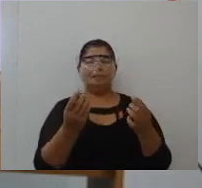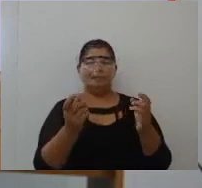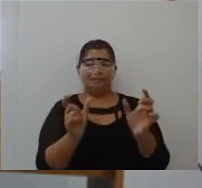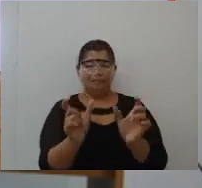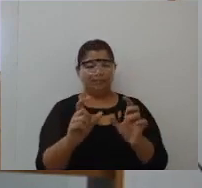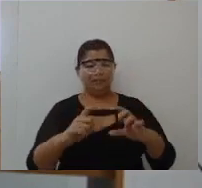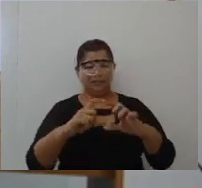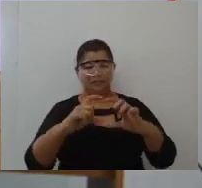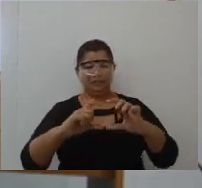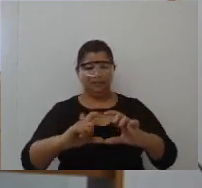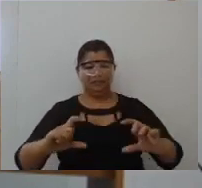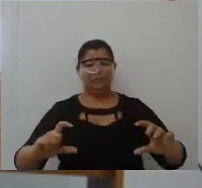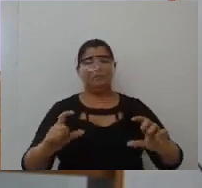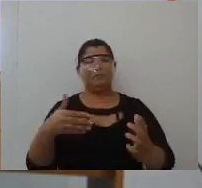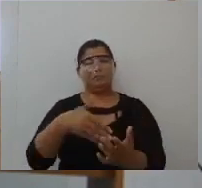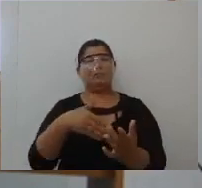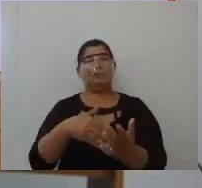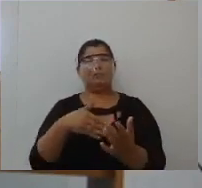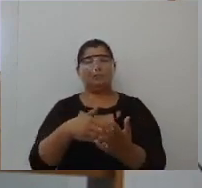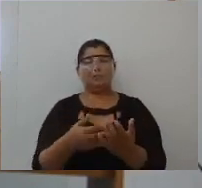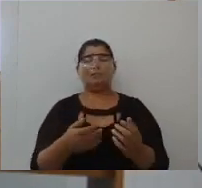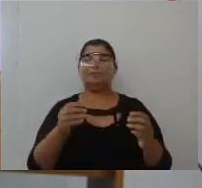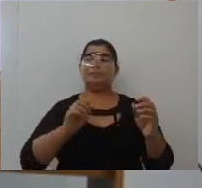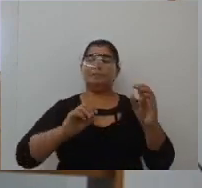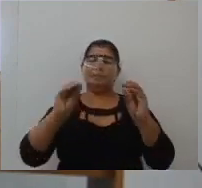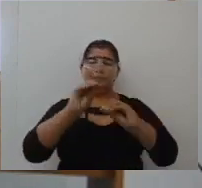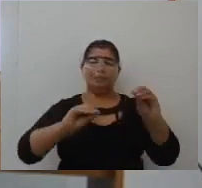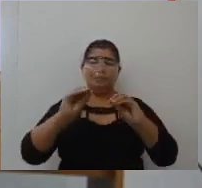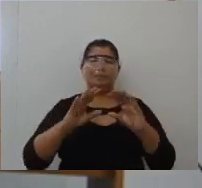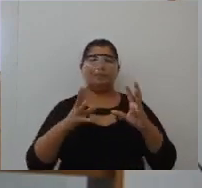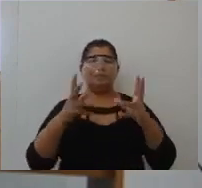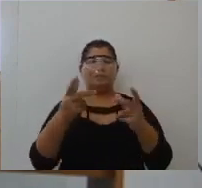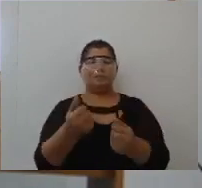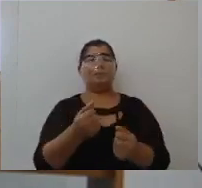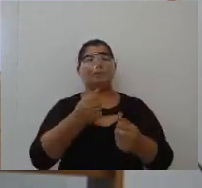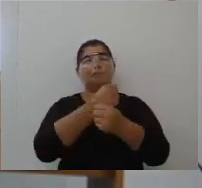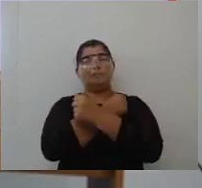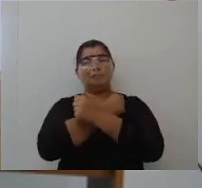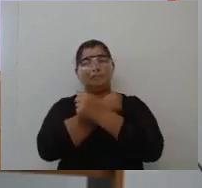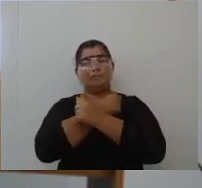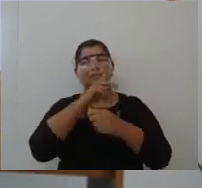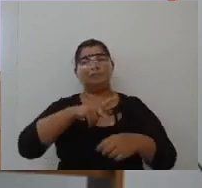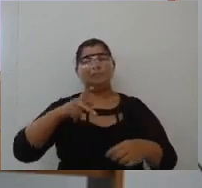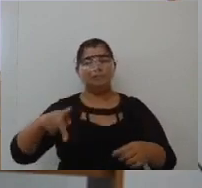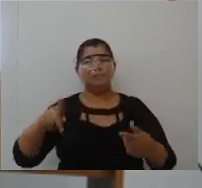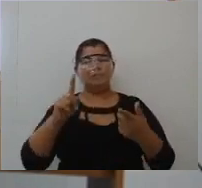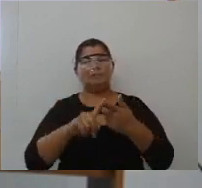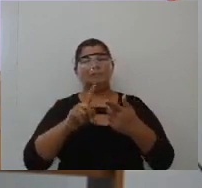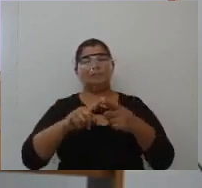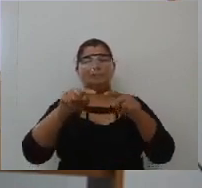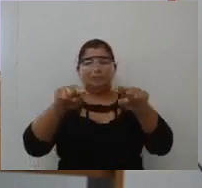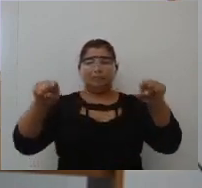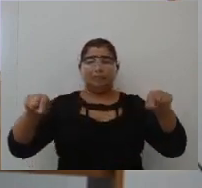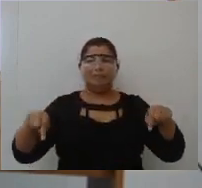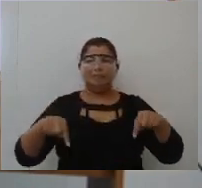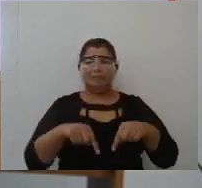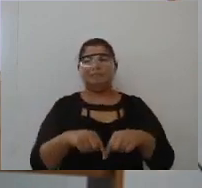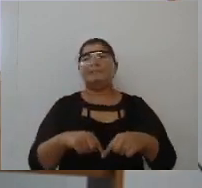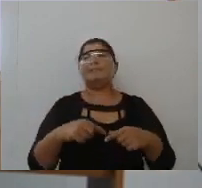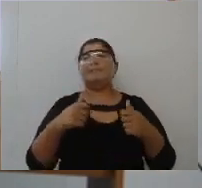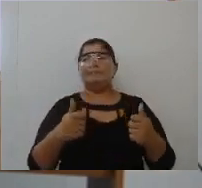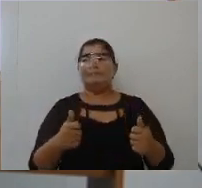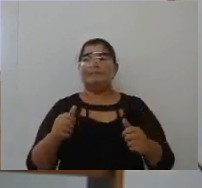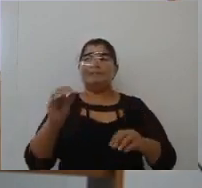competência. Mando um abraço para todos os professores do Osa Santana e para a minha sala. Então um abraço para todo mundo aí